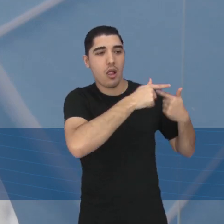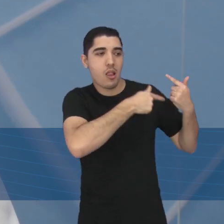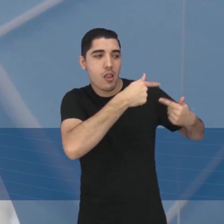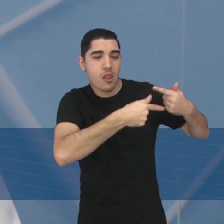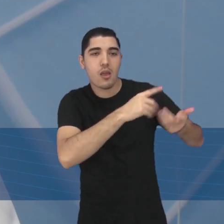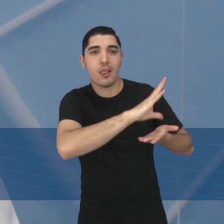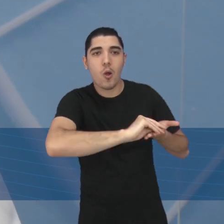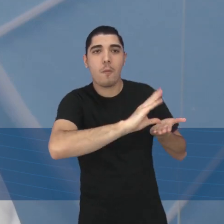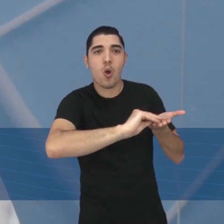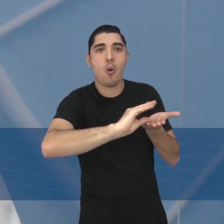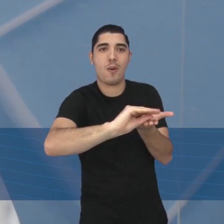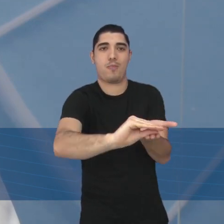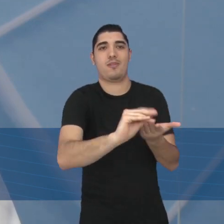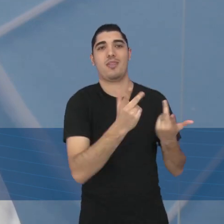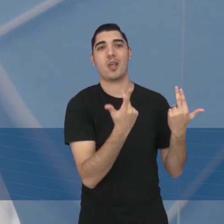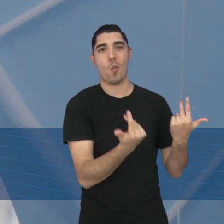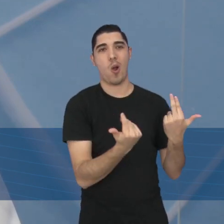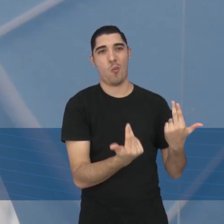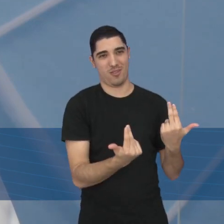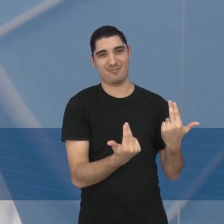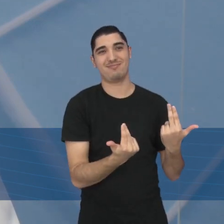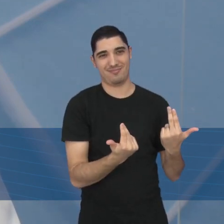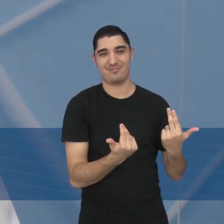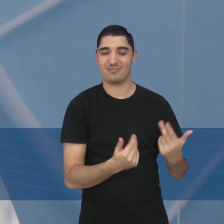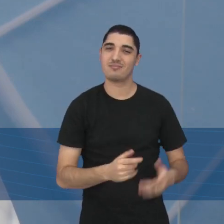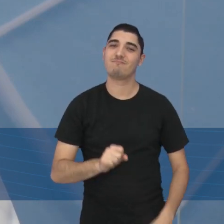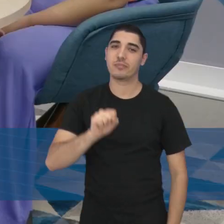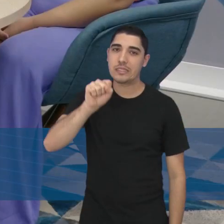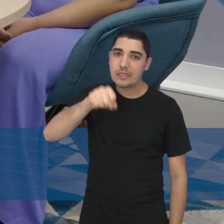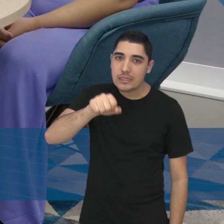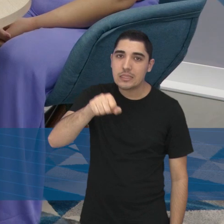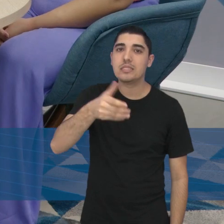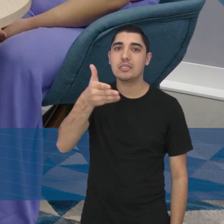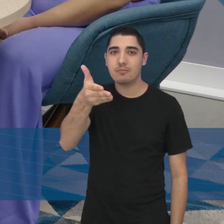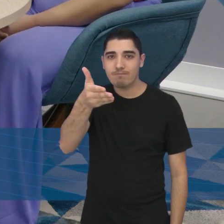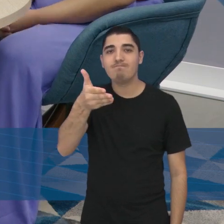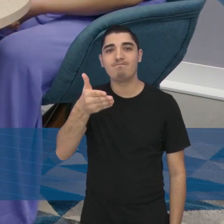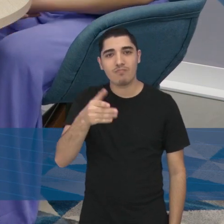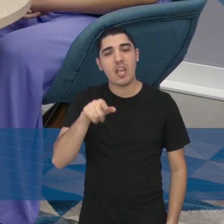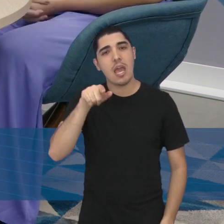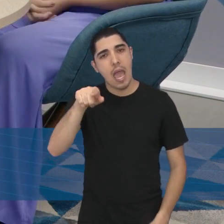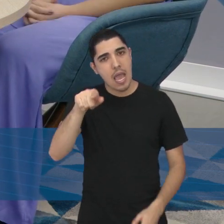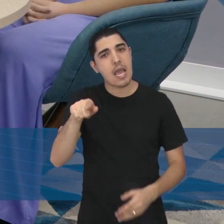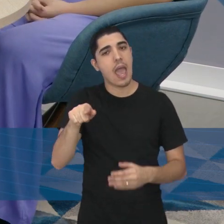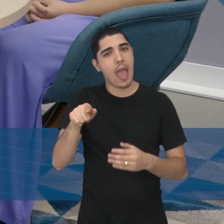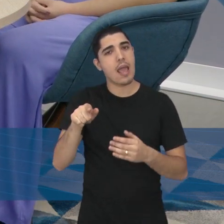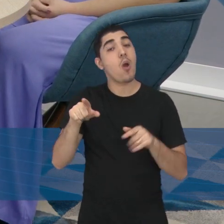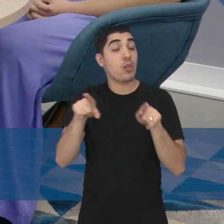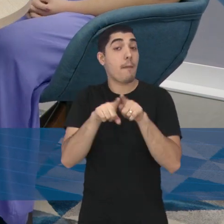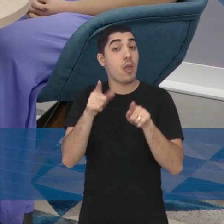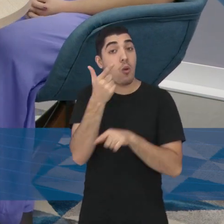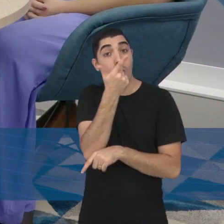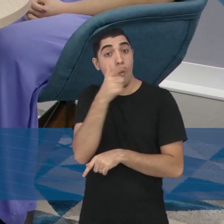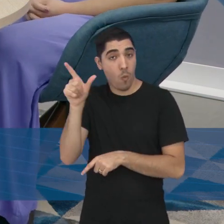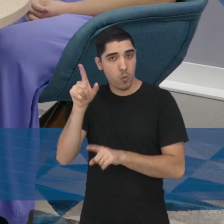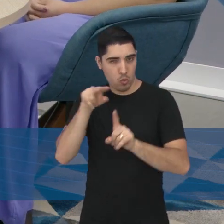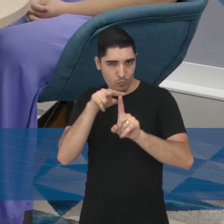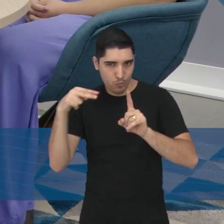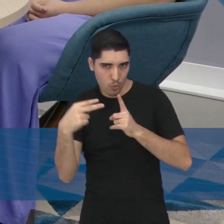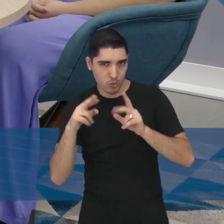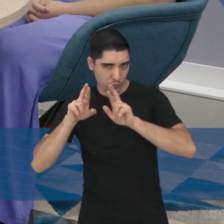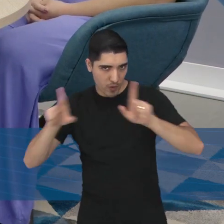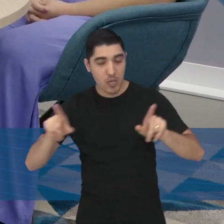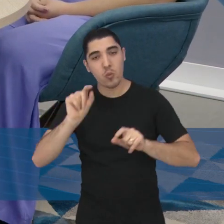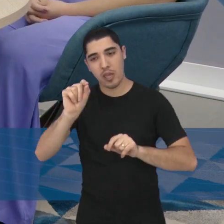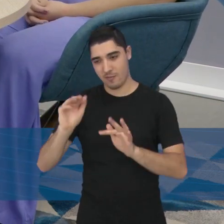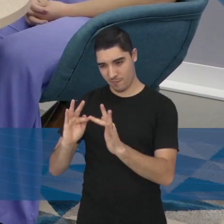que foi ensinado e o que já foi vivido pelos antepassados dela. Sim, sim. E aí um ponto de vista colocar também, né, nas famílias de